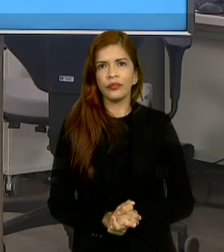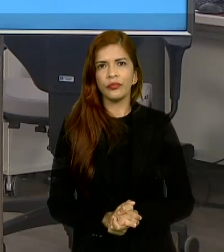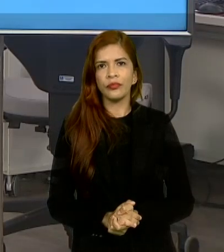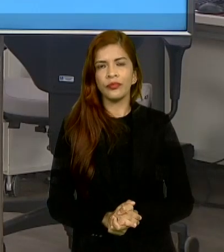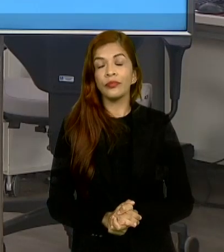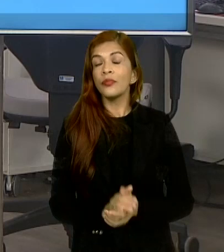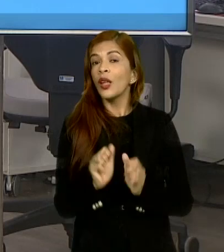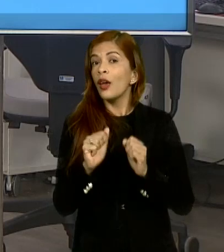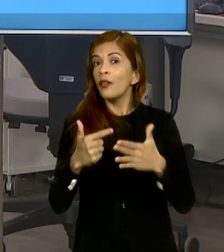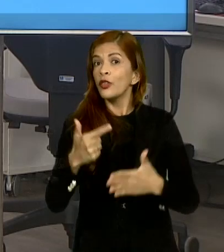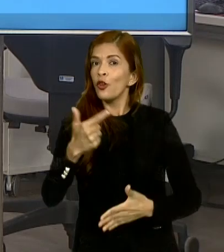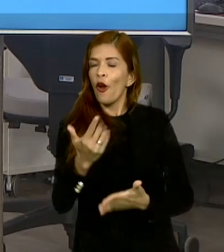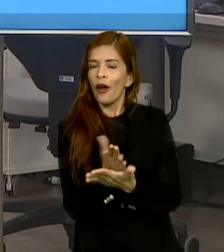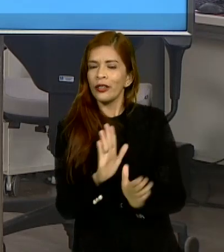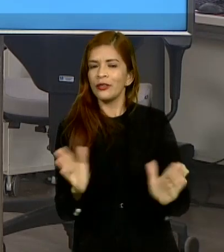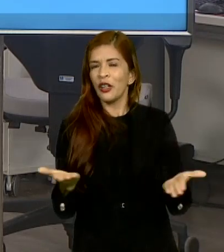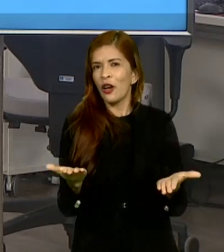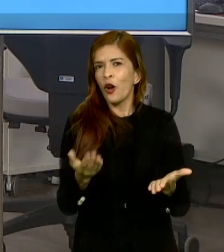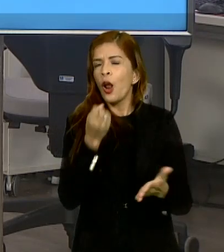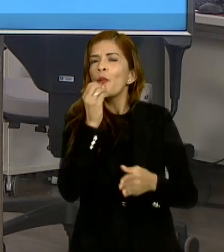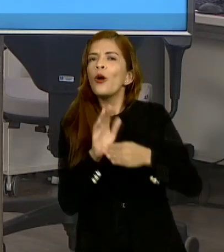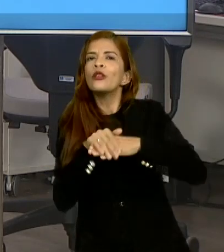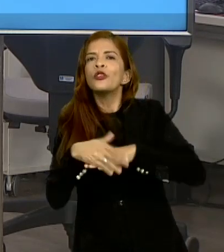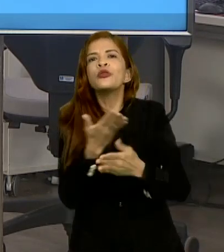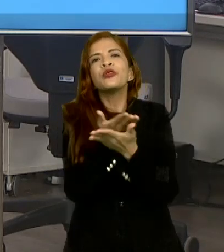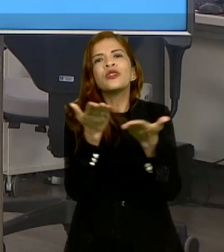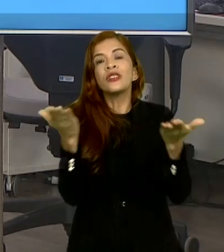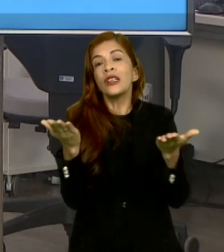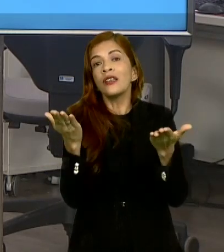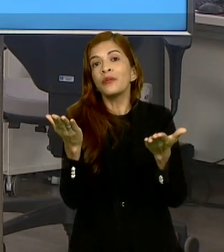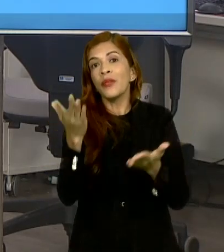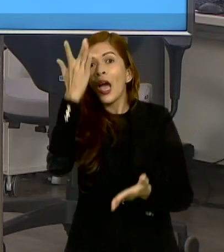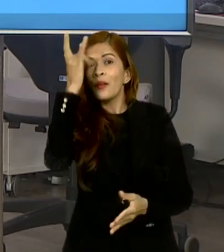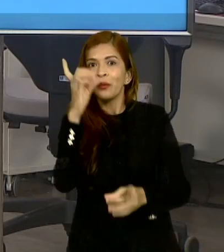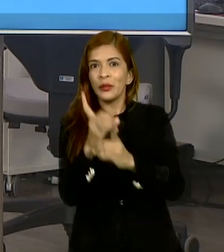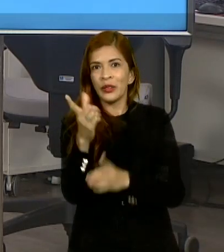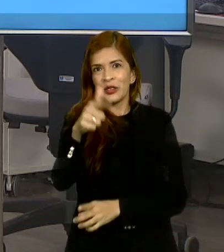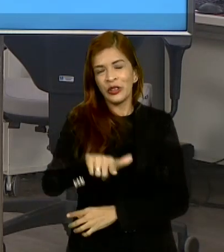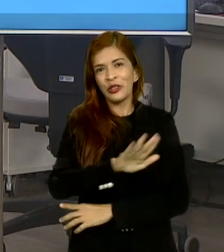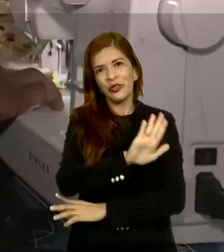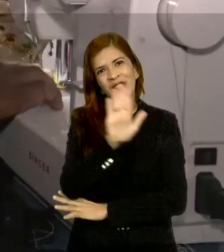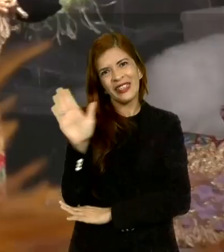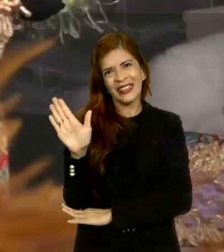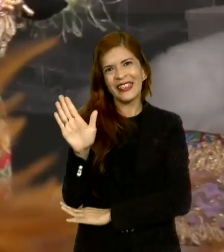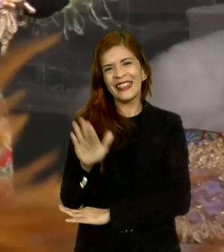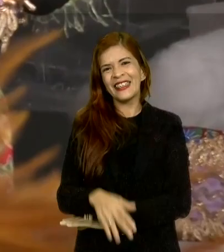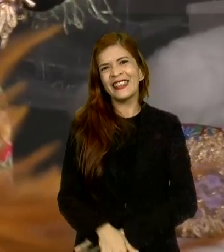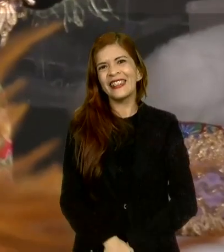voltar. O F2 fica por aqui. Uma ótima noite para você. A gente volta a se encontrar amanhã. Até lá.